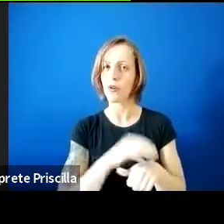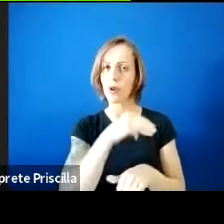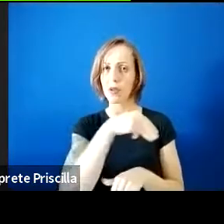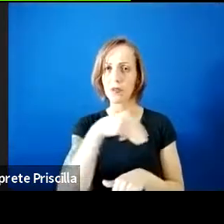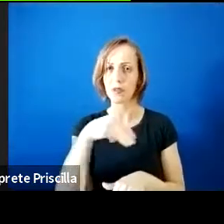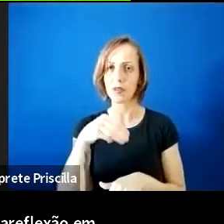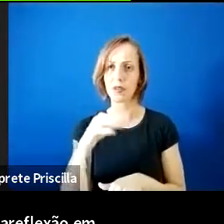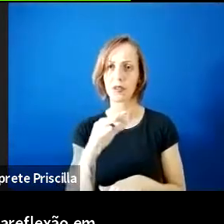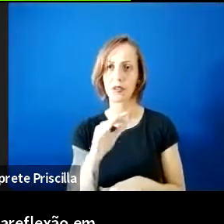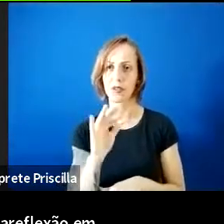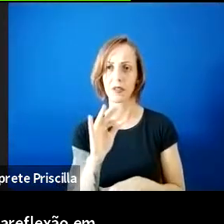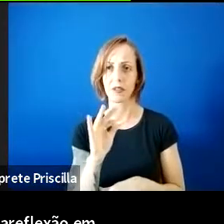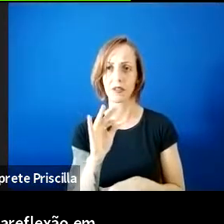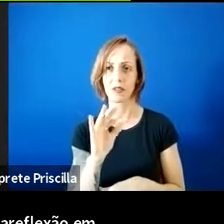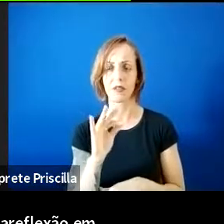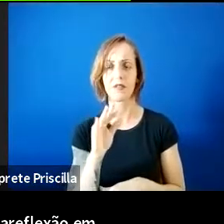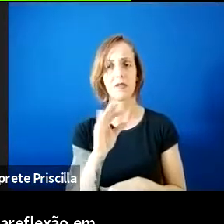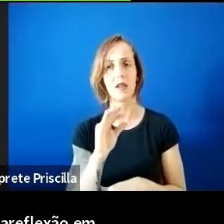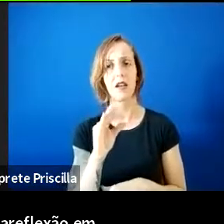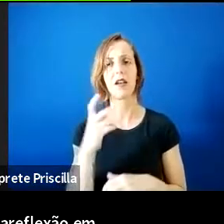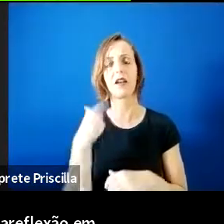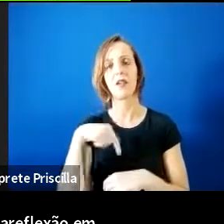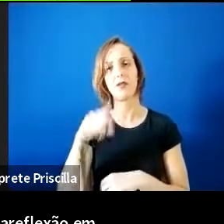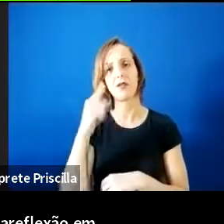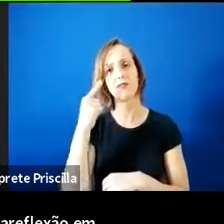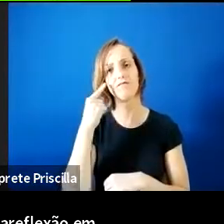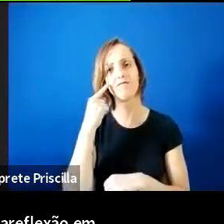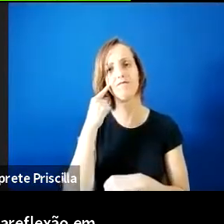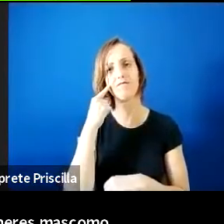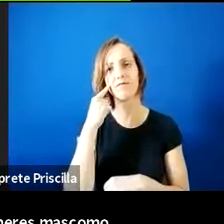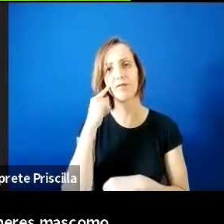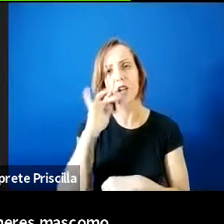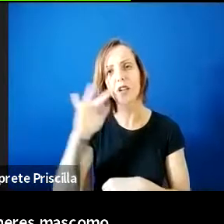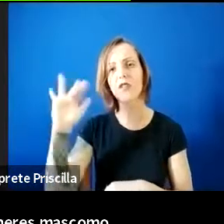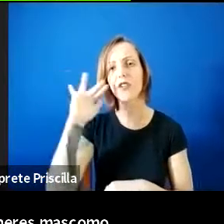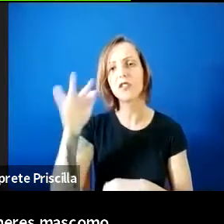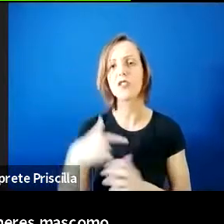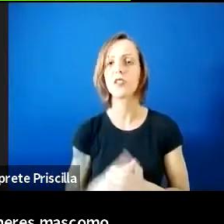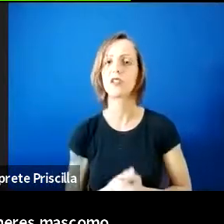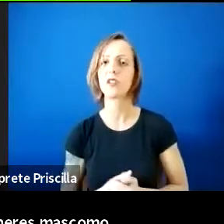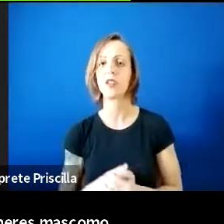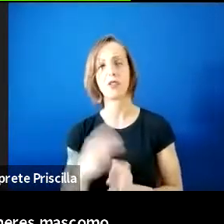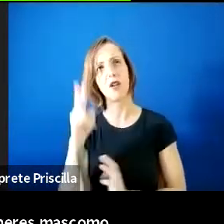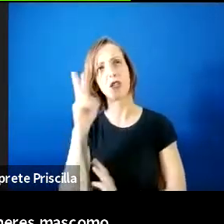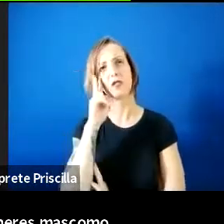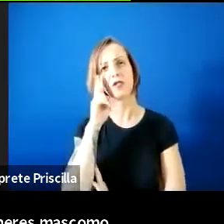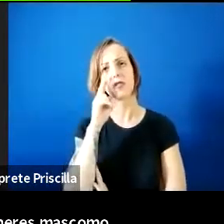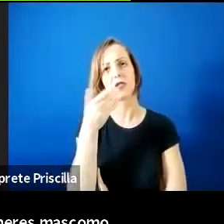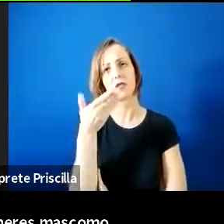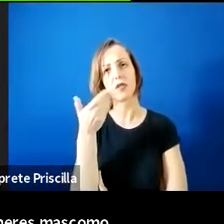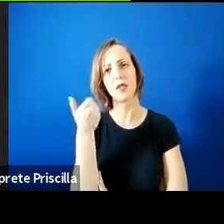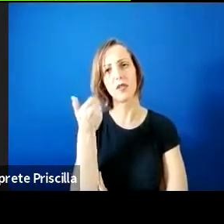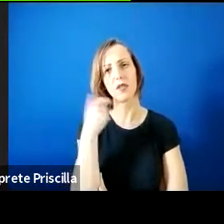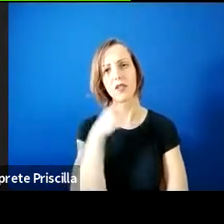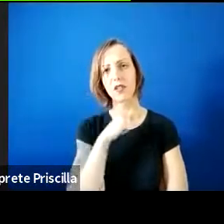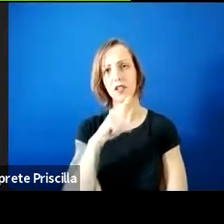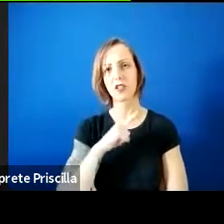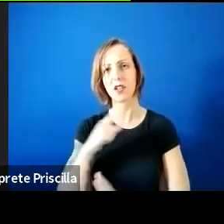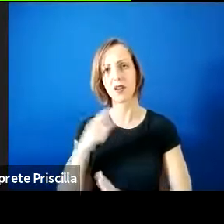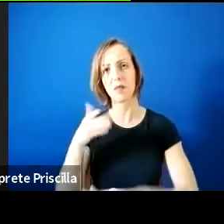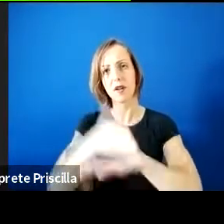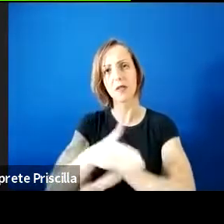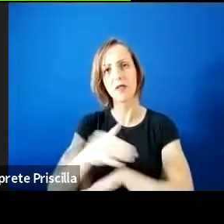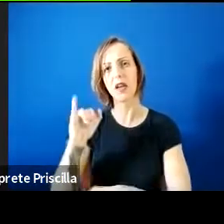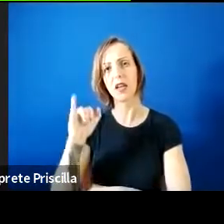espaço era curtinho, então, e ouvindo essa semana, na segunda-feira, acho que foi a roda de conversa que tinha a Irma, né, do